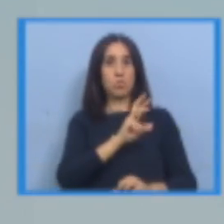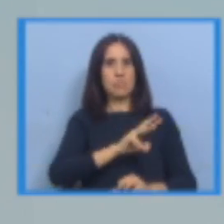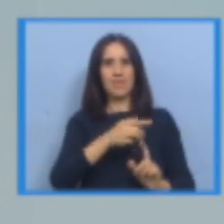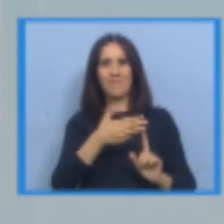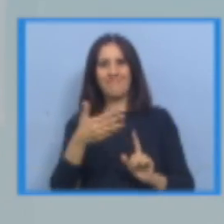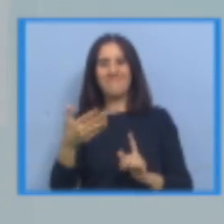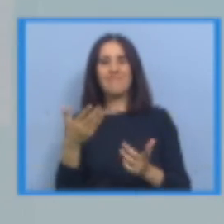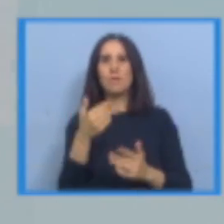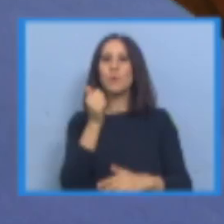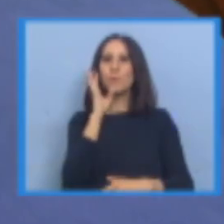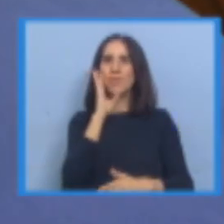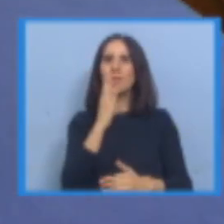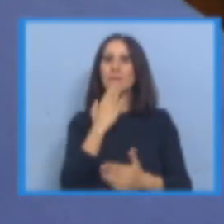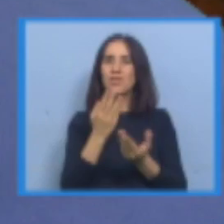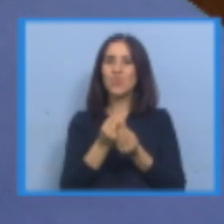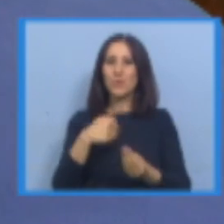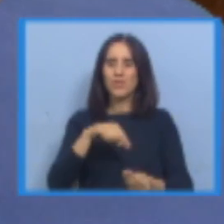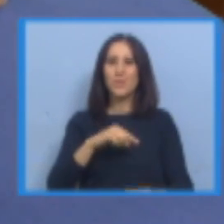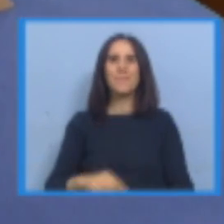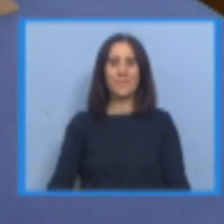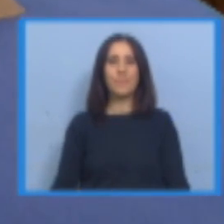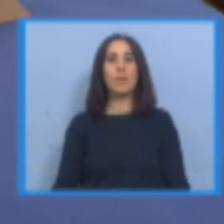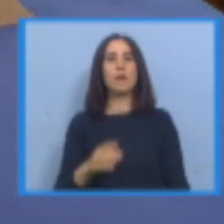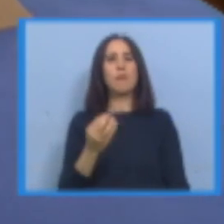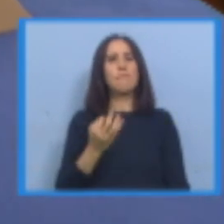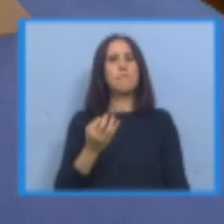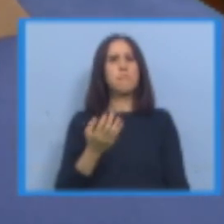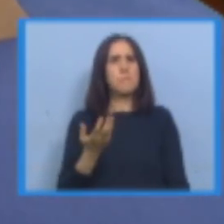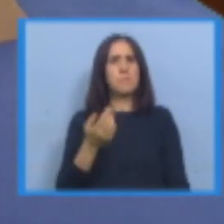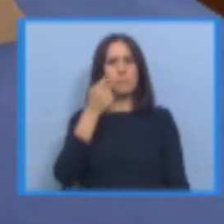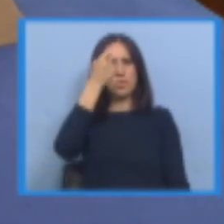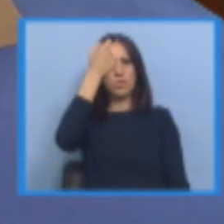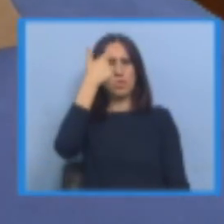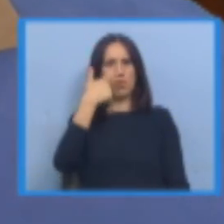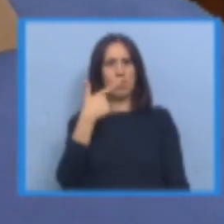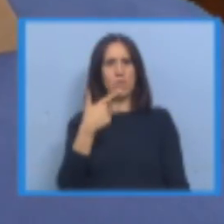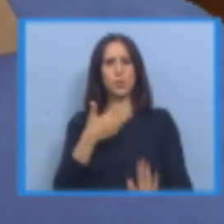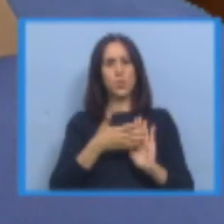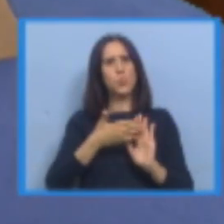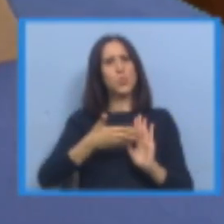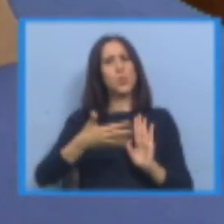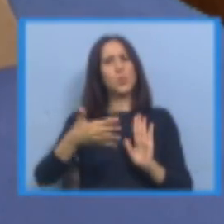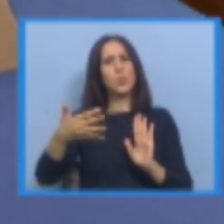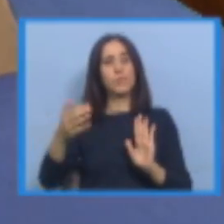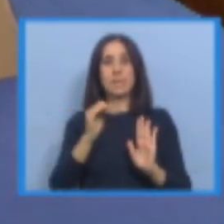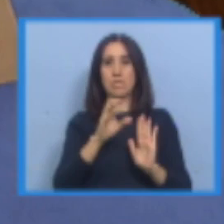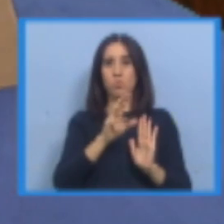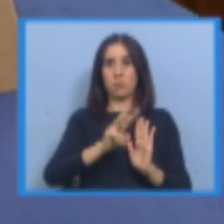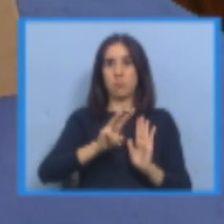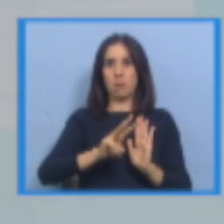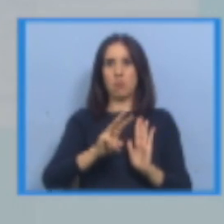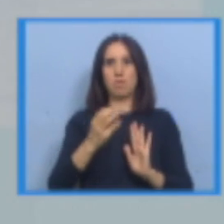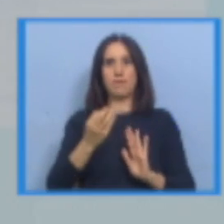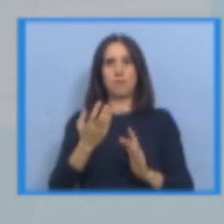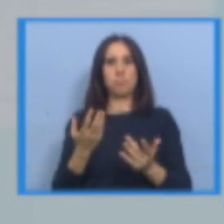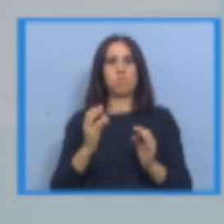Muito boa tarde, obrigado por estar connosco. Realmente é uma história muito longa, desde o século III, estamos